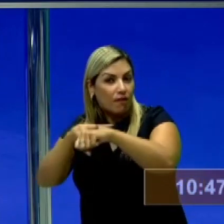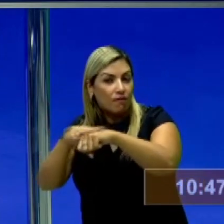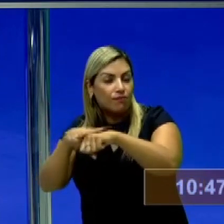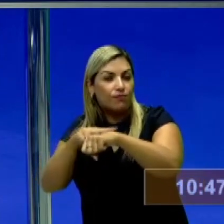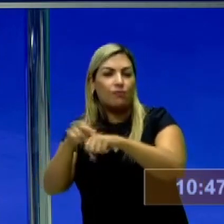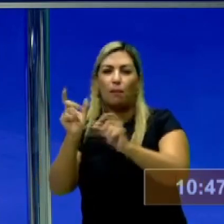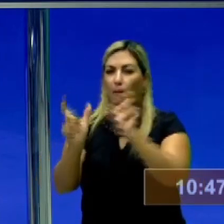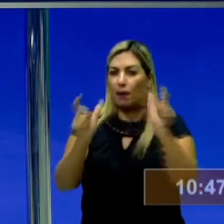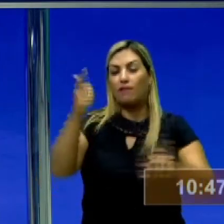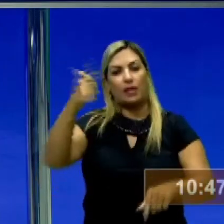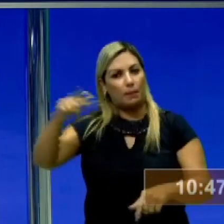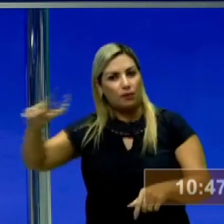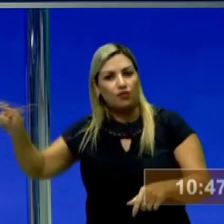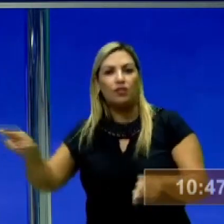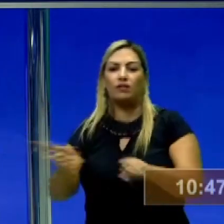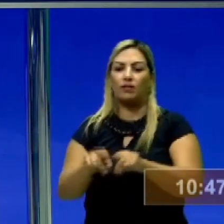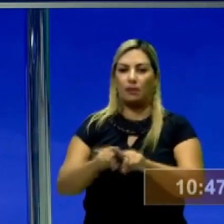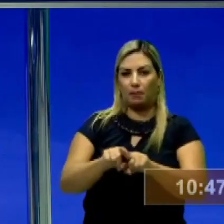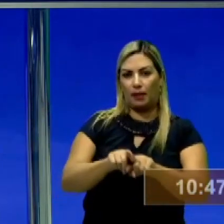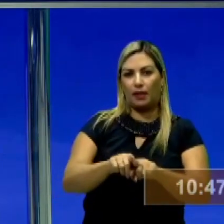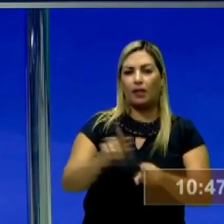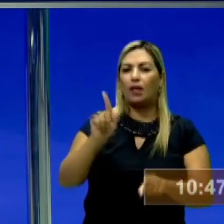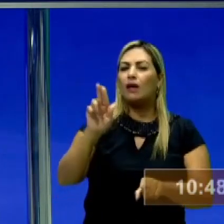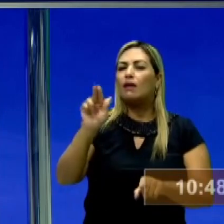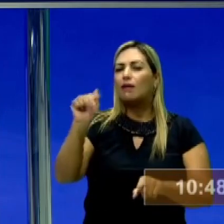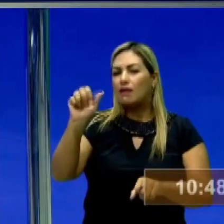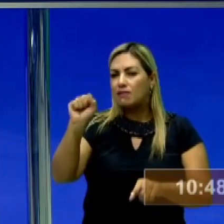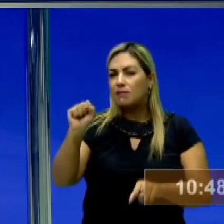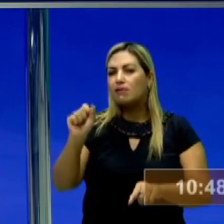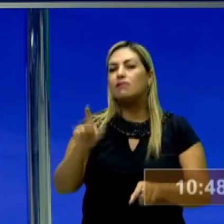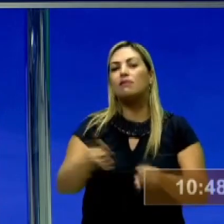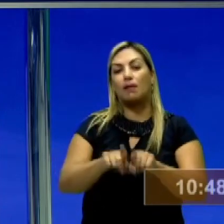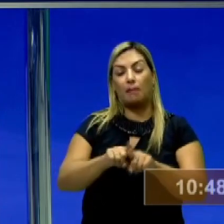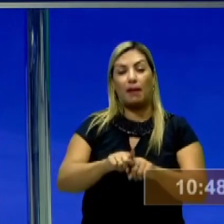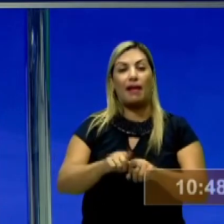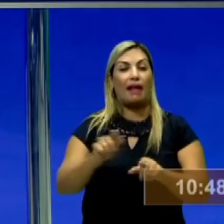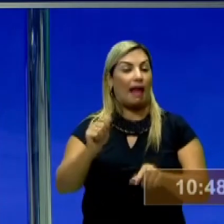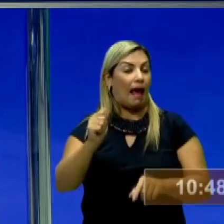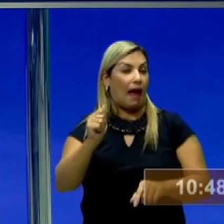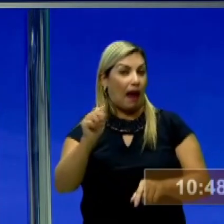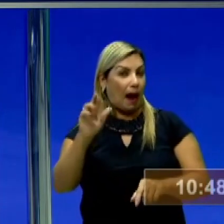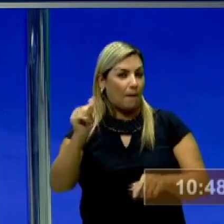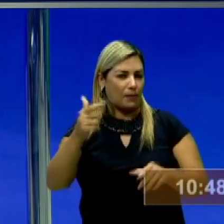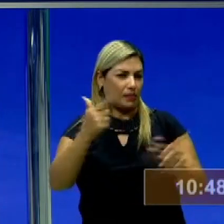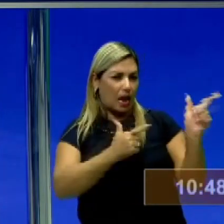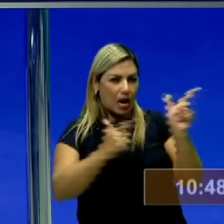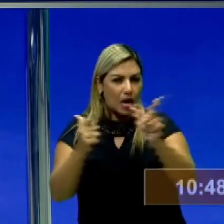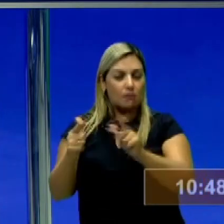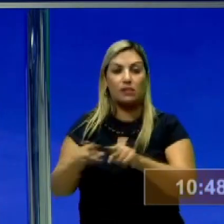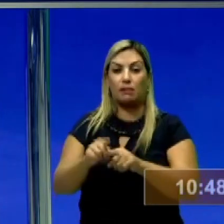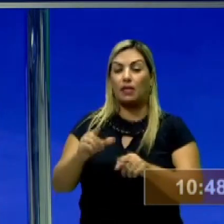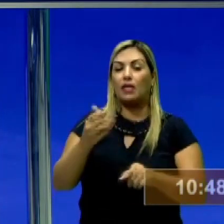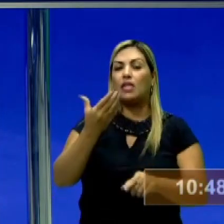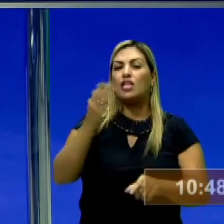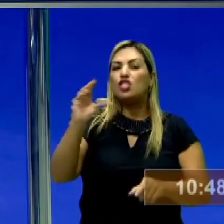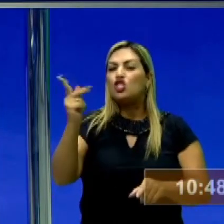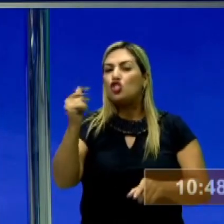As palavras que se repetiram. Guns, o que são guns? São armas. Children, crianças.